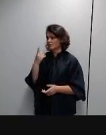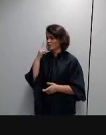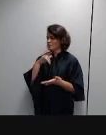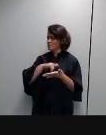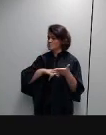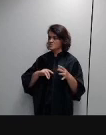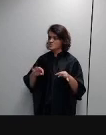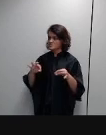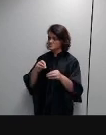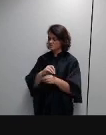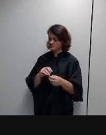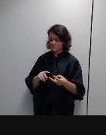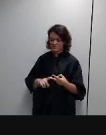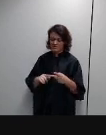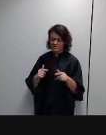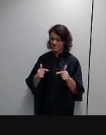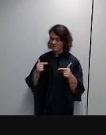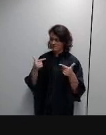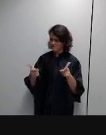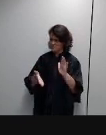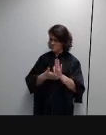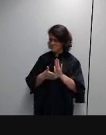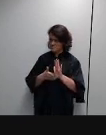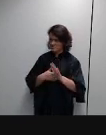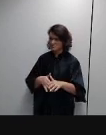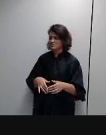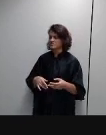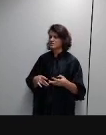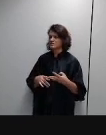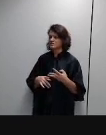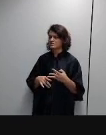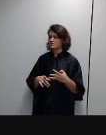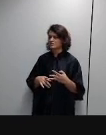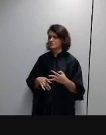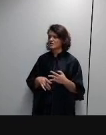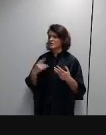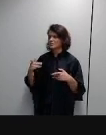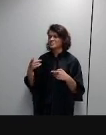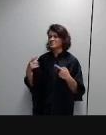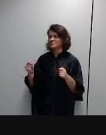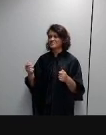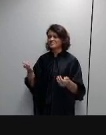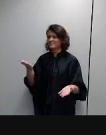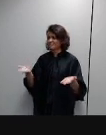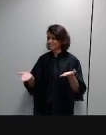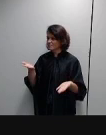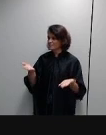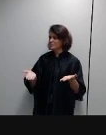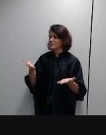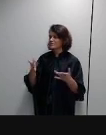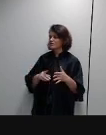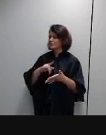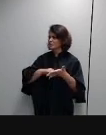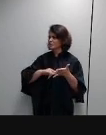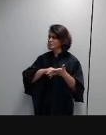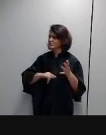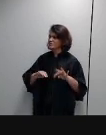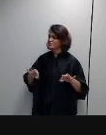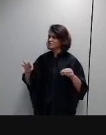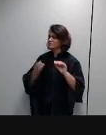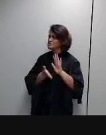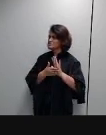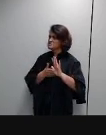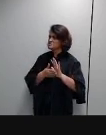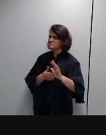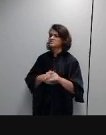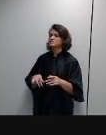da ação que foi proposta aqui na primeira região eu teria que cotejá-las com os documentos da ação proposta lá no alto